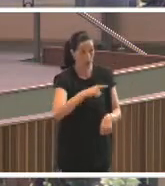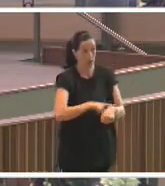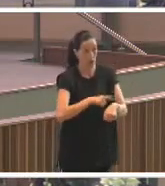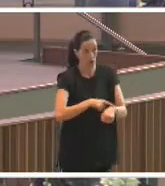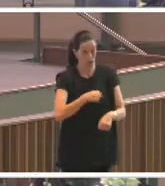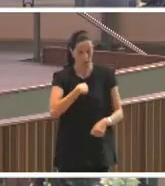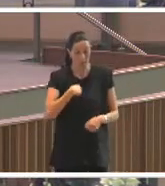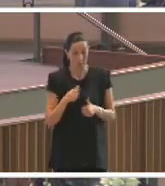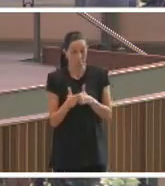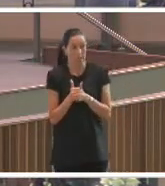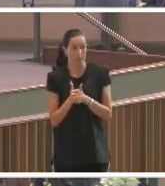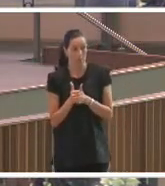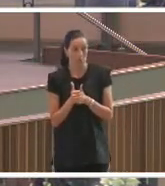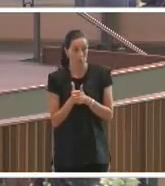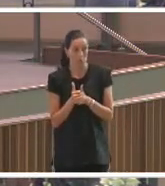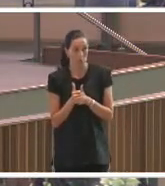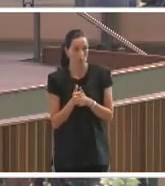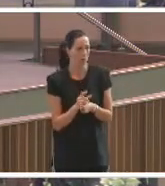sai.